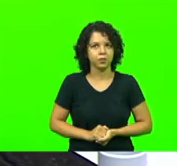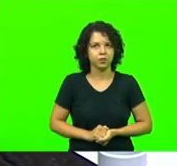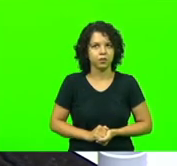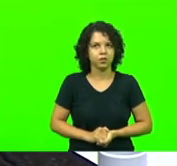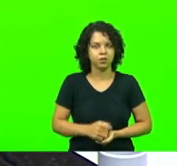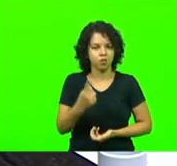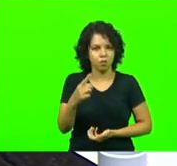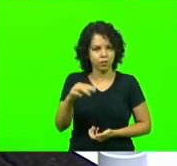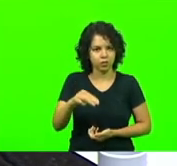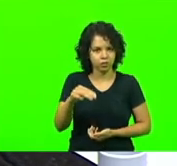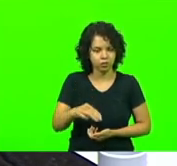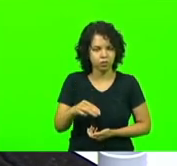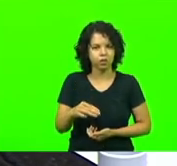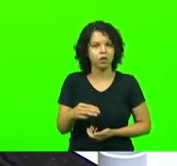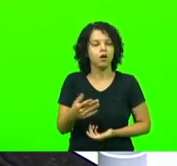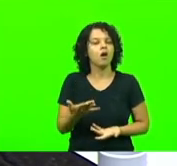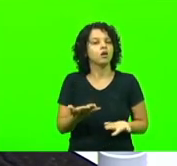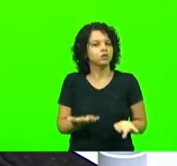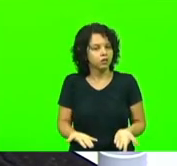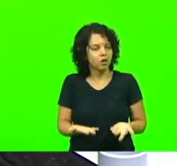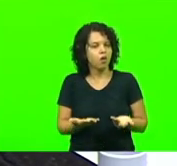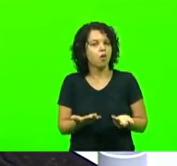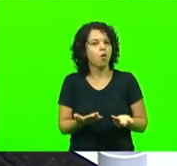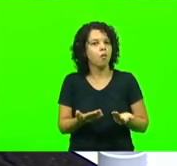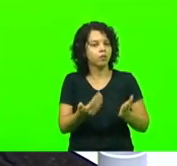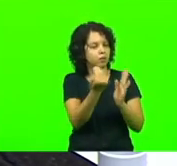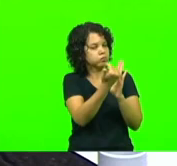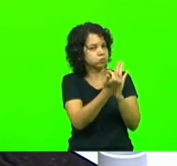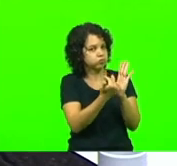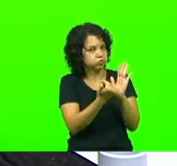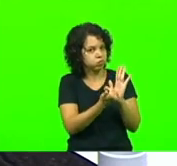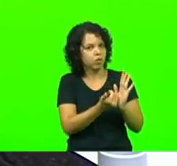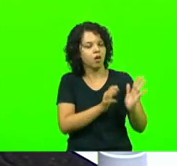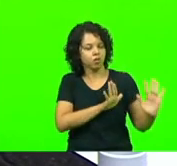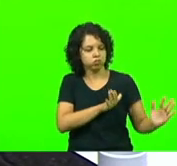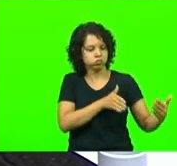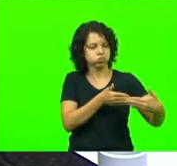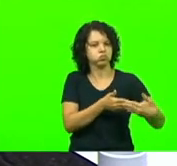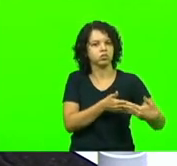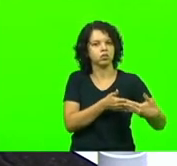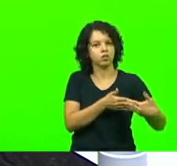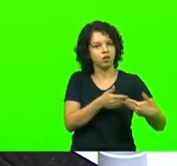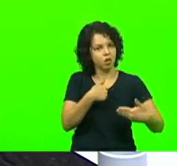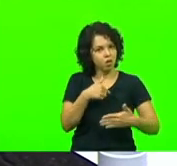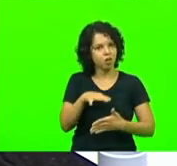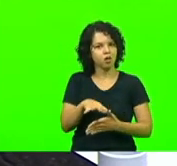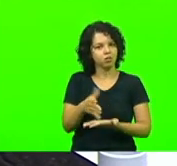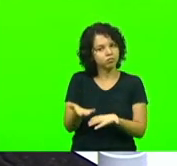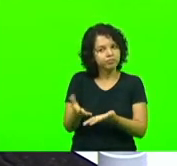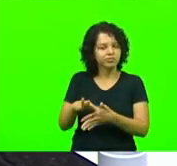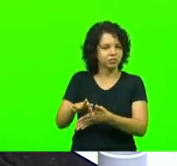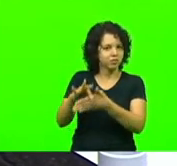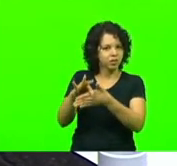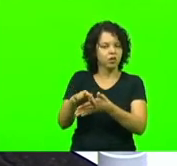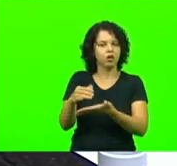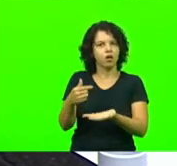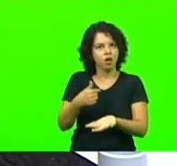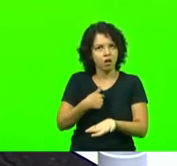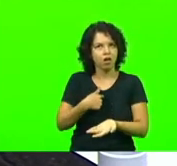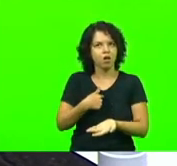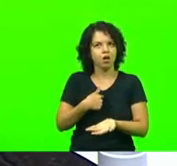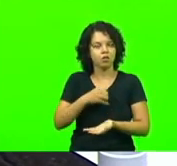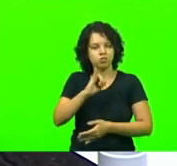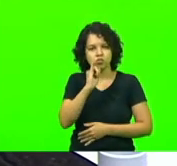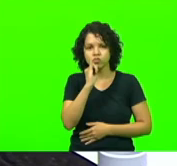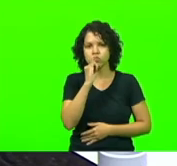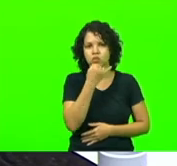lista enorme, e nós aqui estamos tentando blindar. Sinceramente, eu, líder do governo, eu fico muito, muito, muito